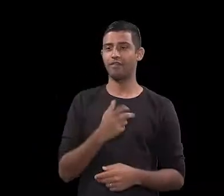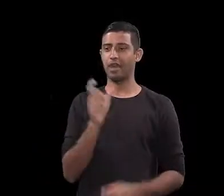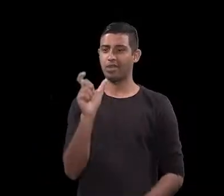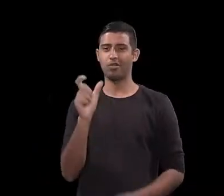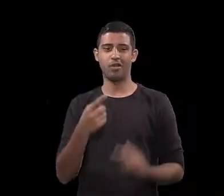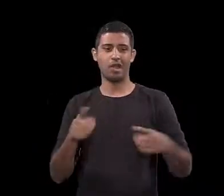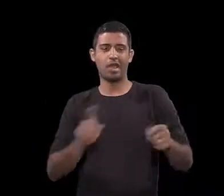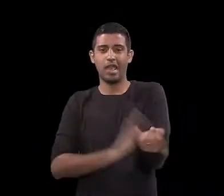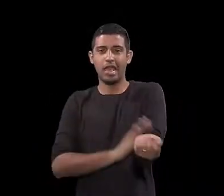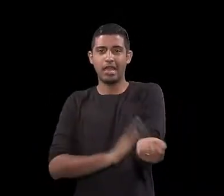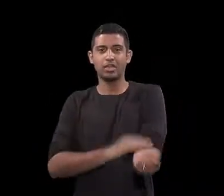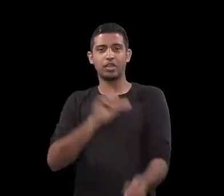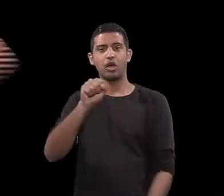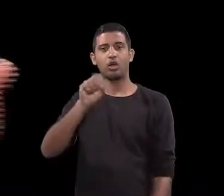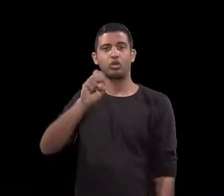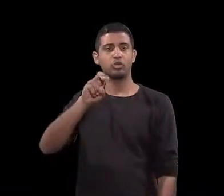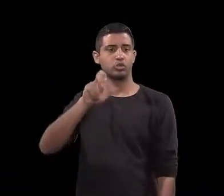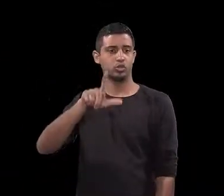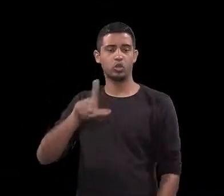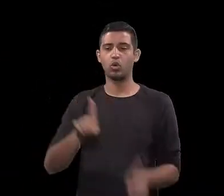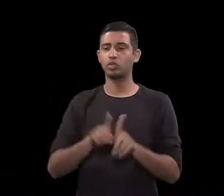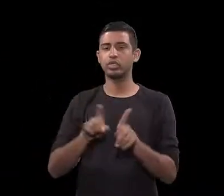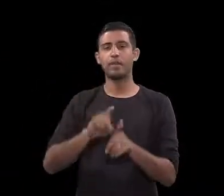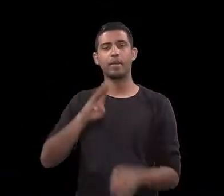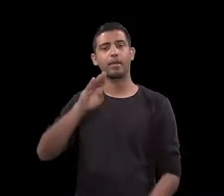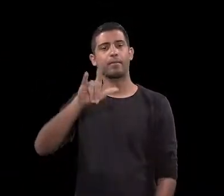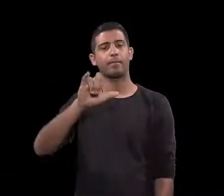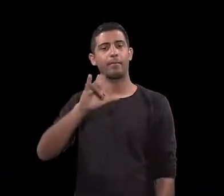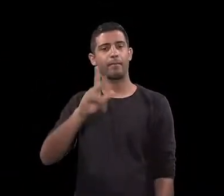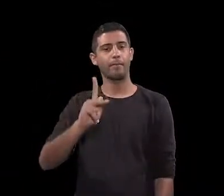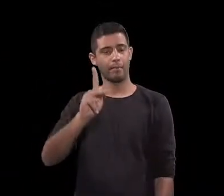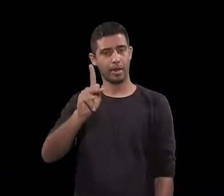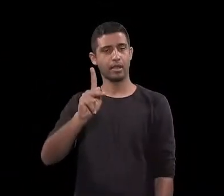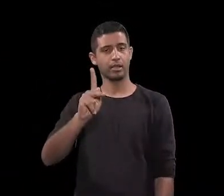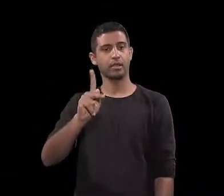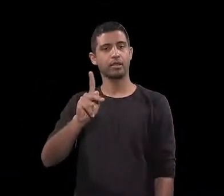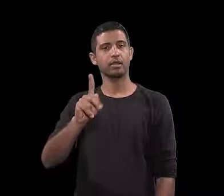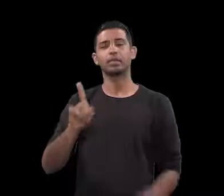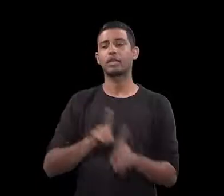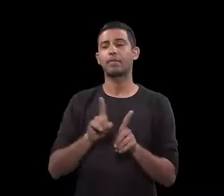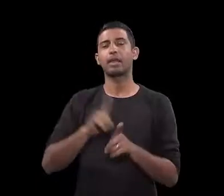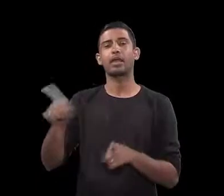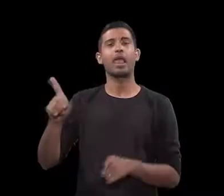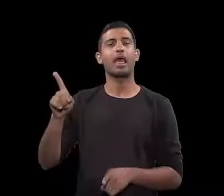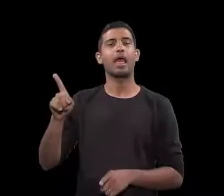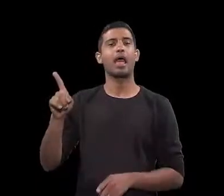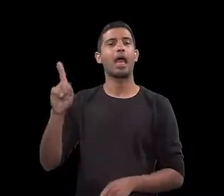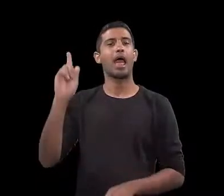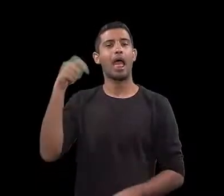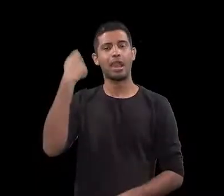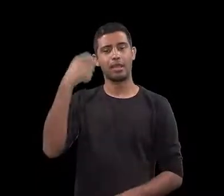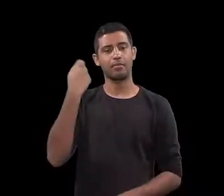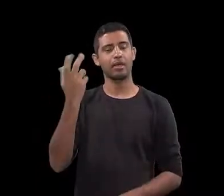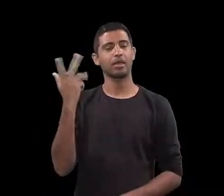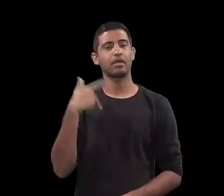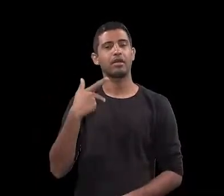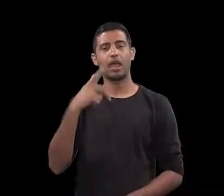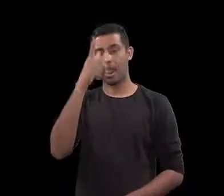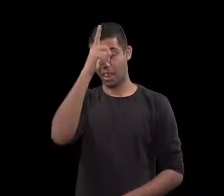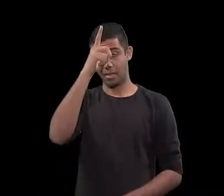o Soul, os Black Panthers e o Malcolm X na RDA, na Alemanha